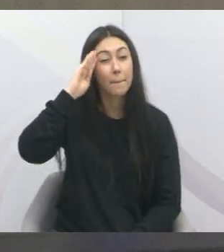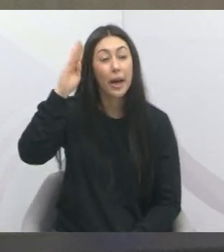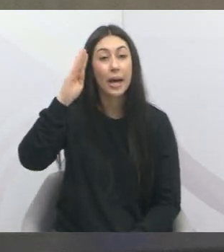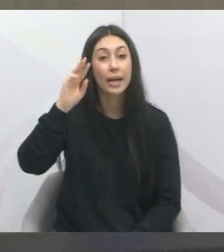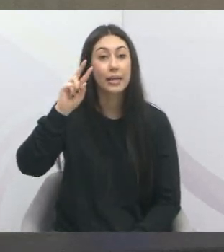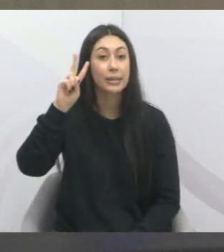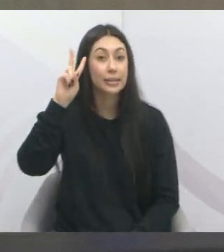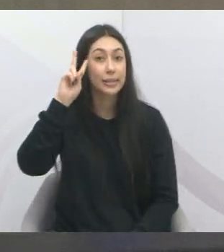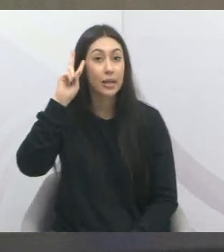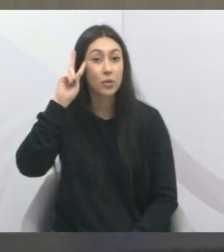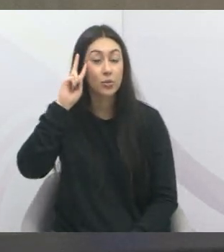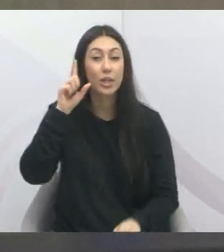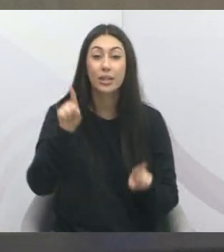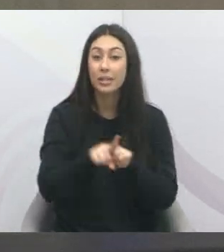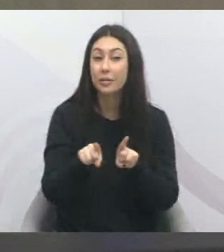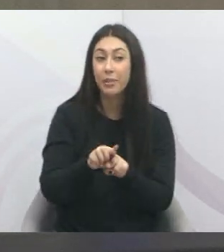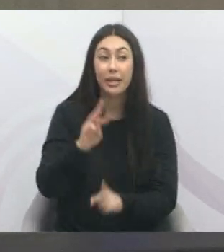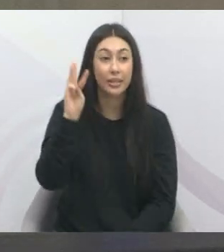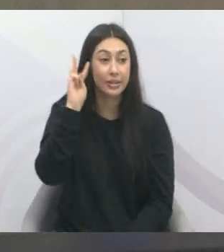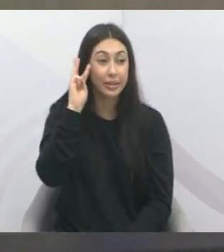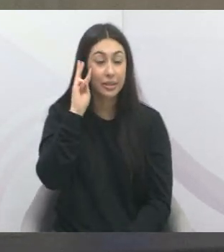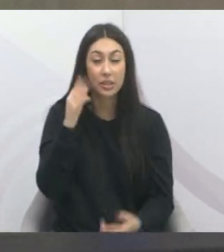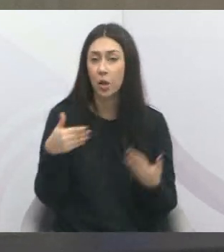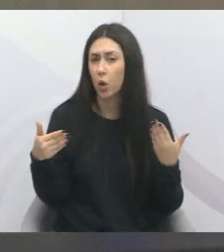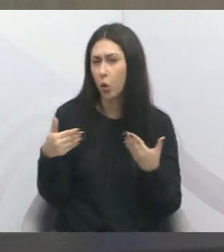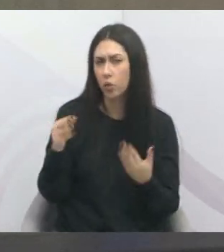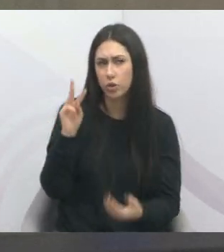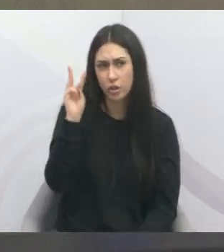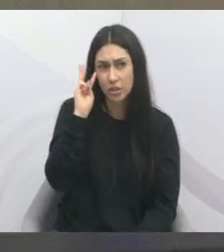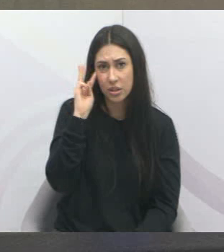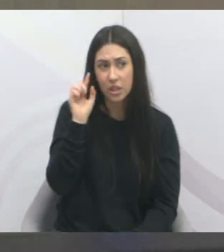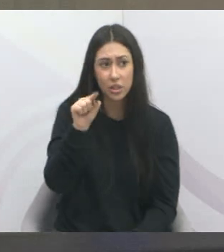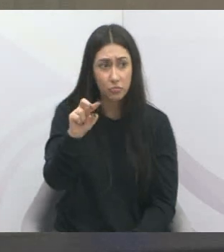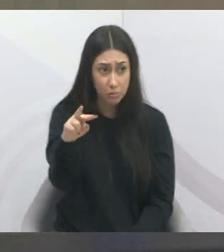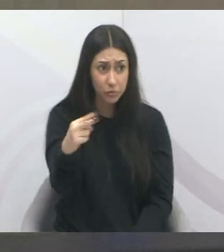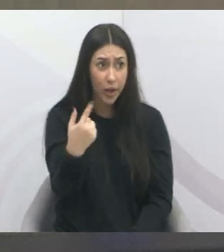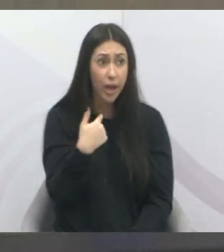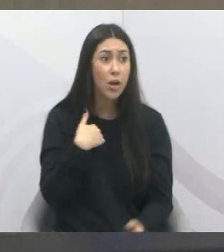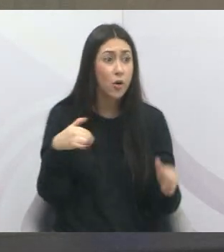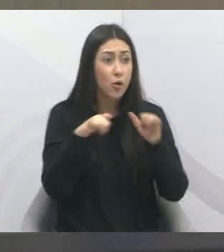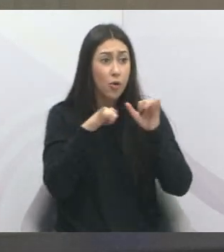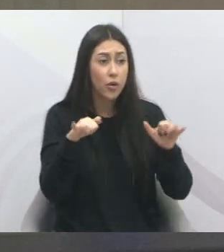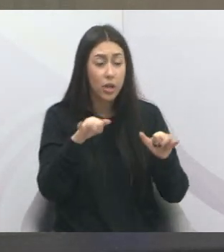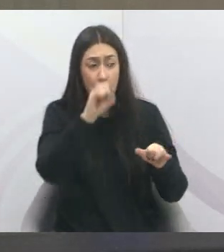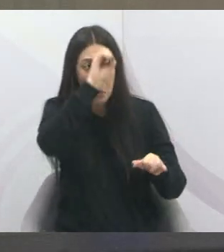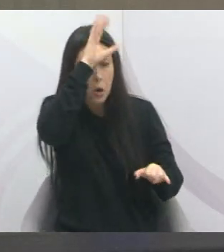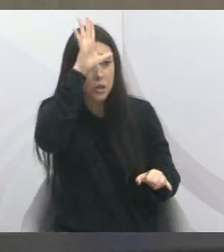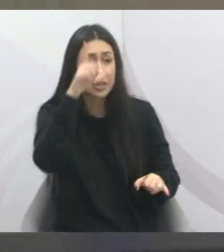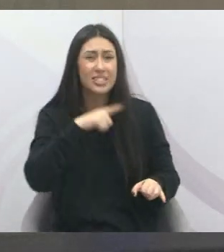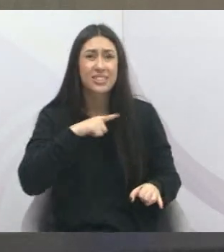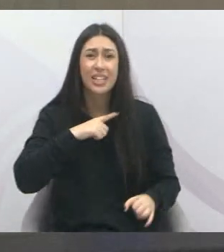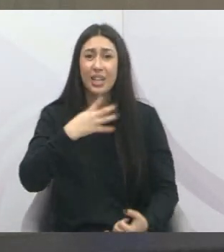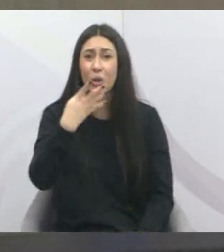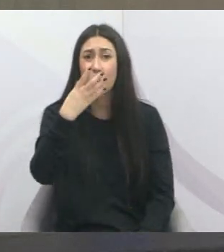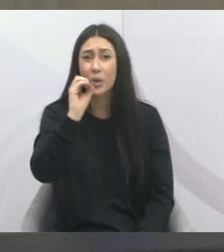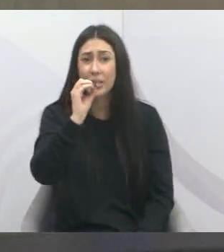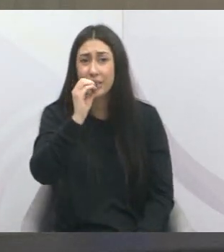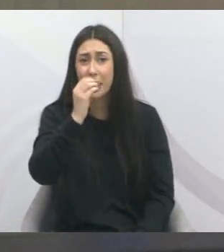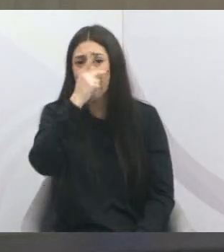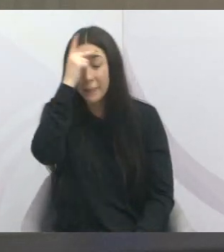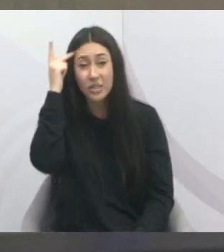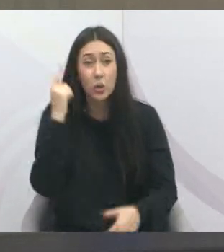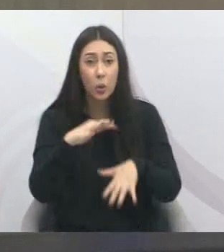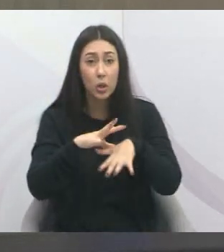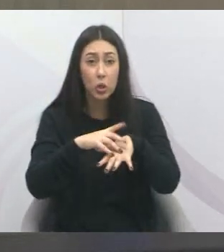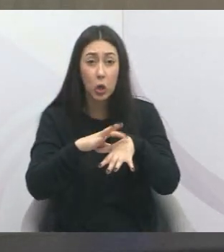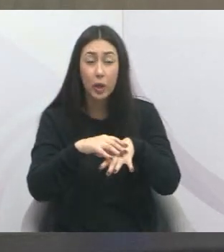nas terças-feiras. Hoje é terça-feira. O senhor viu, eu acabei de falar para o Dr. Rodrigo, que está com 40 pacientes na